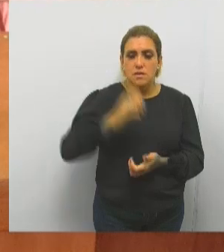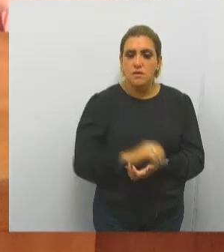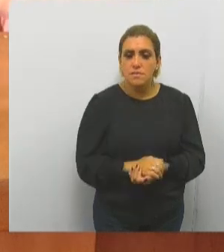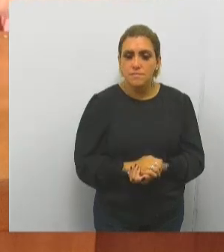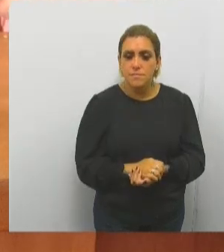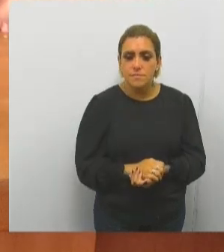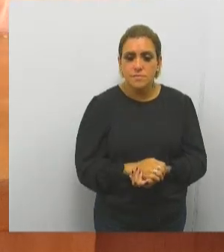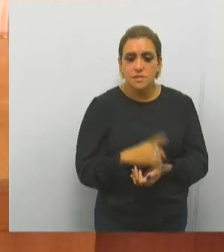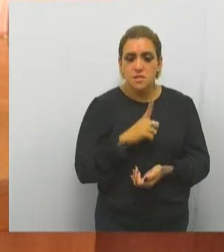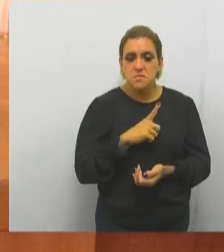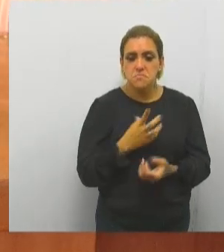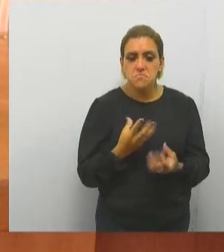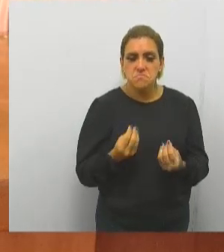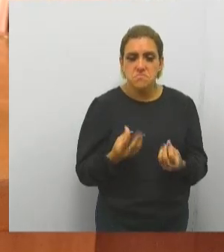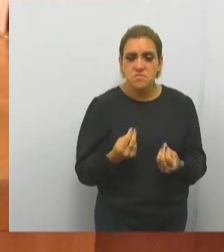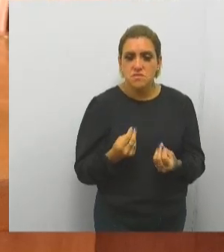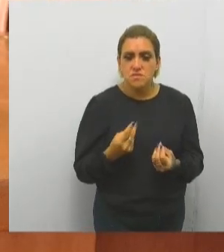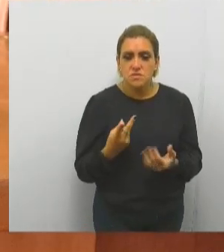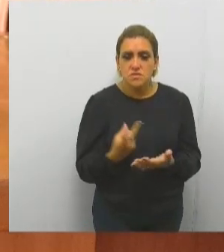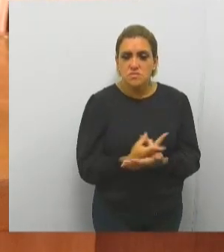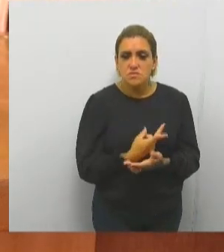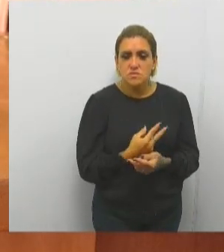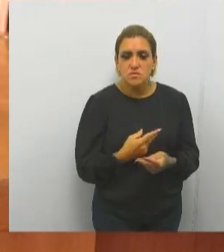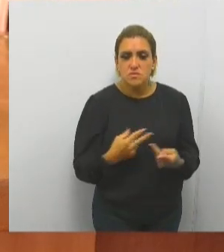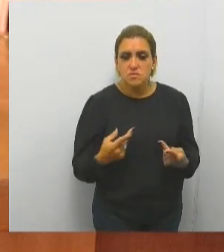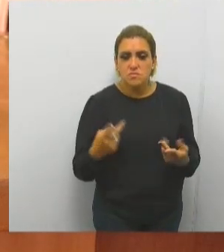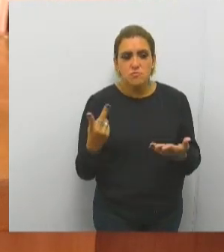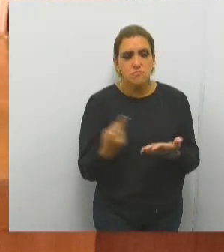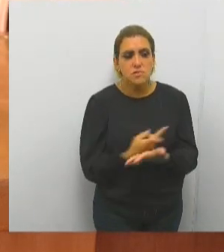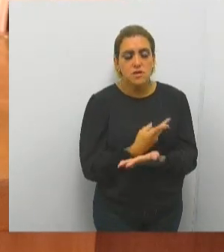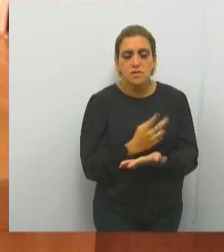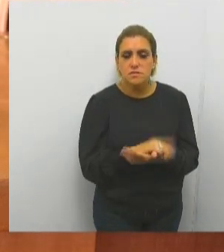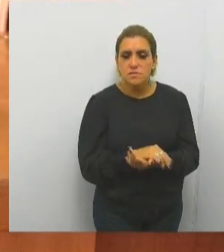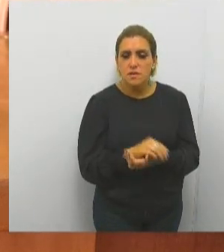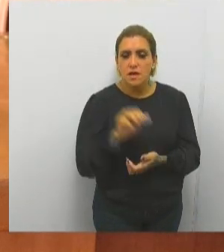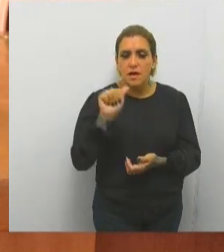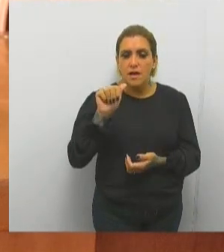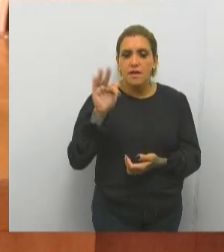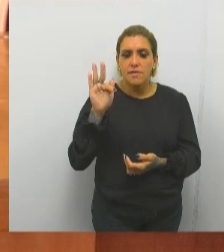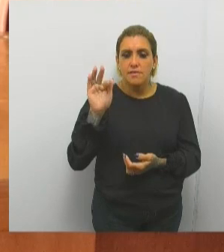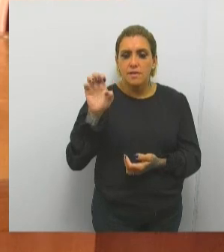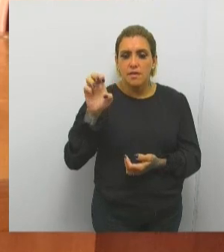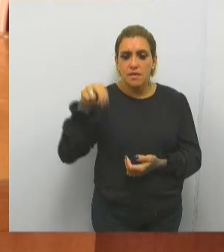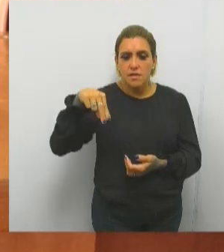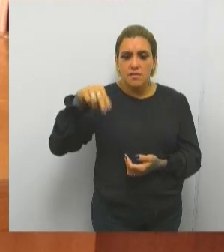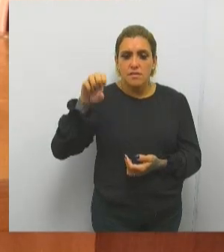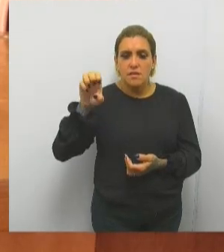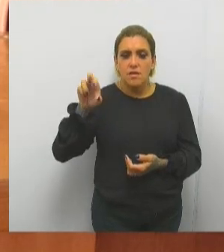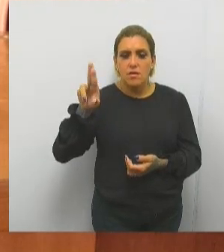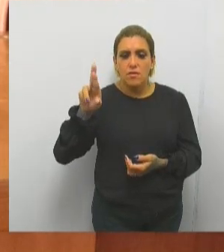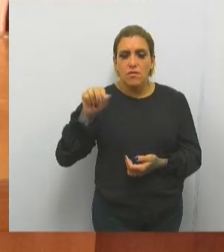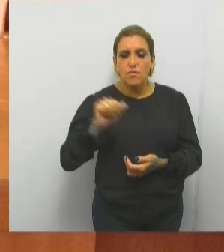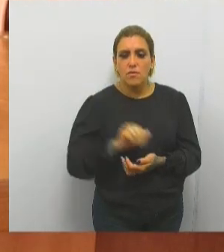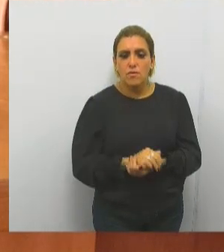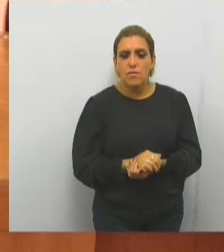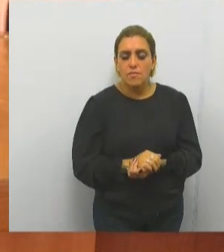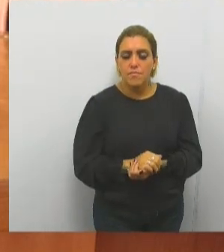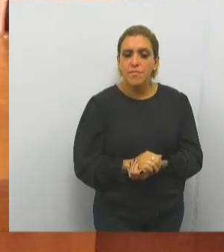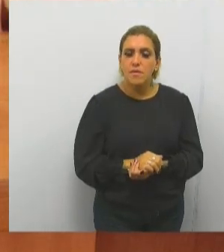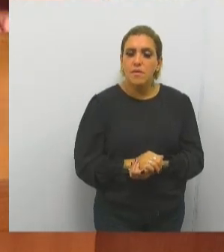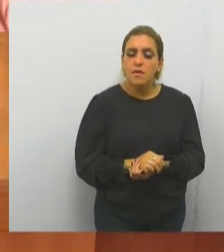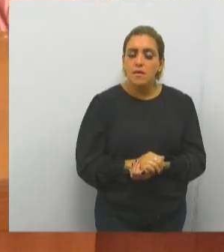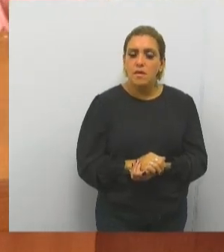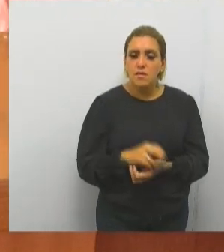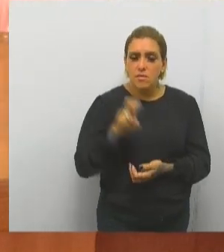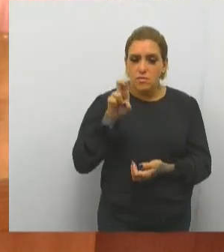muitas entidades, né? Instituições fazendo 50 anos. O Ateneu fez 50 anos, tem 50 anos que o Pereira Carneiro foi